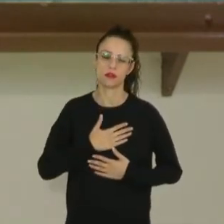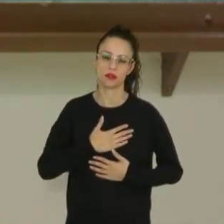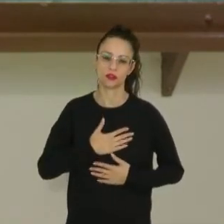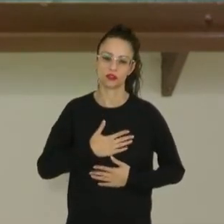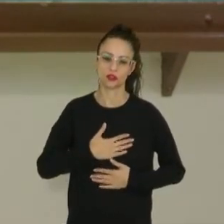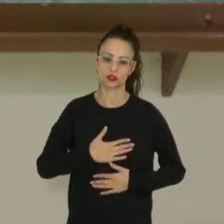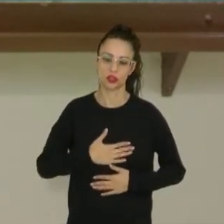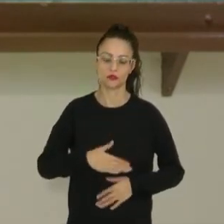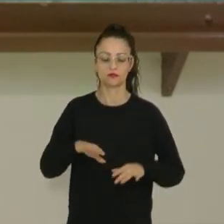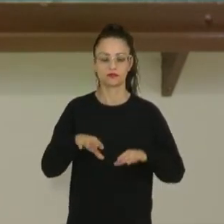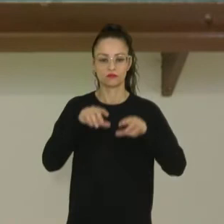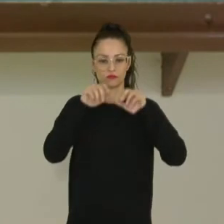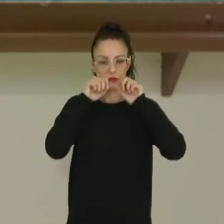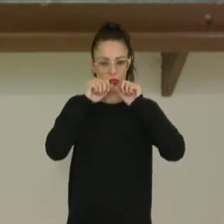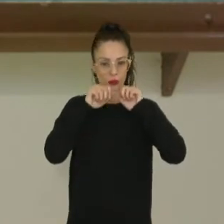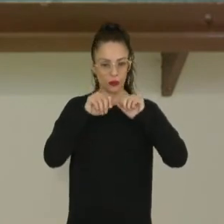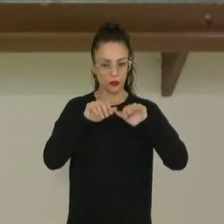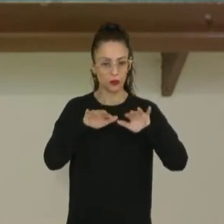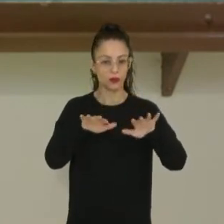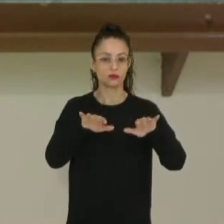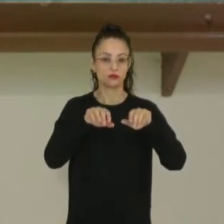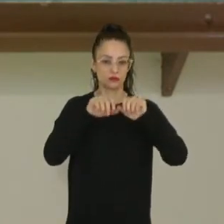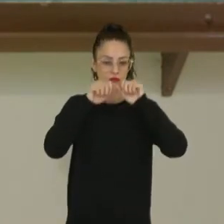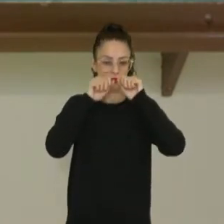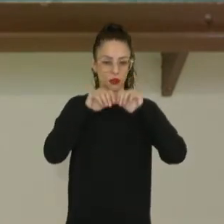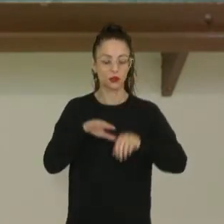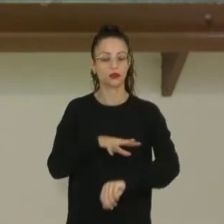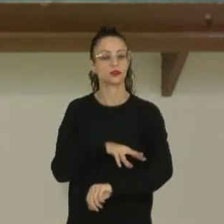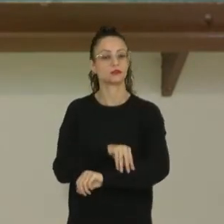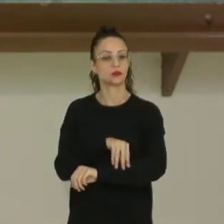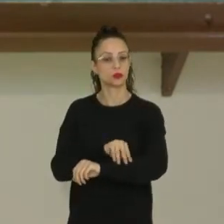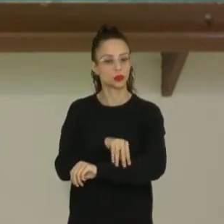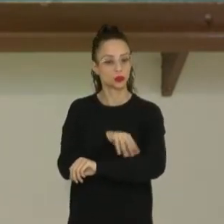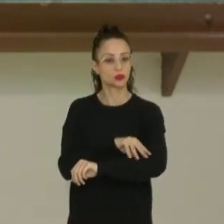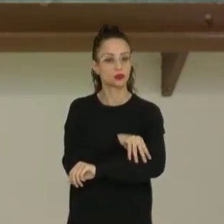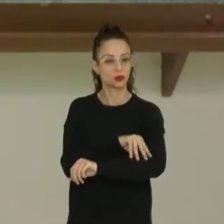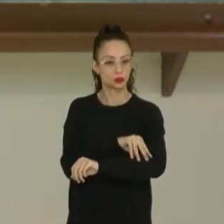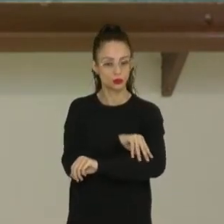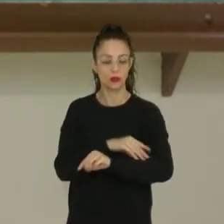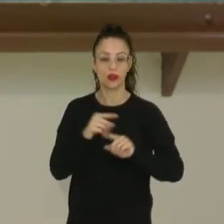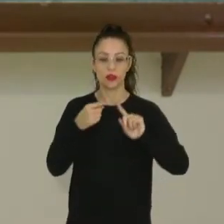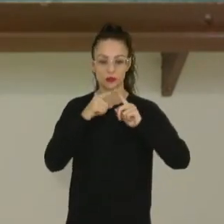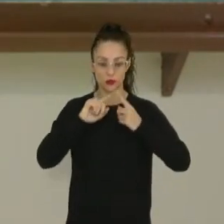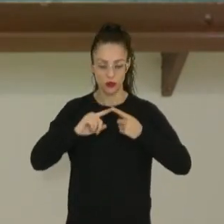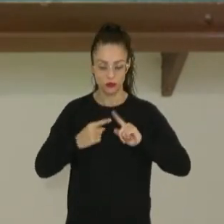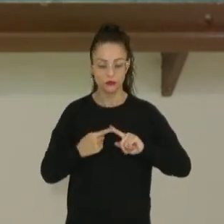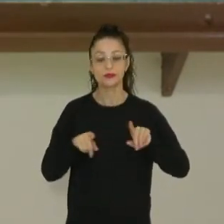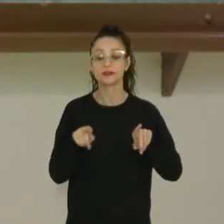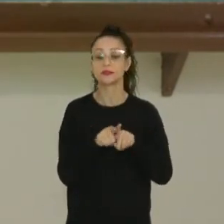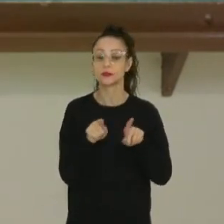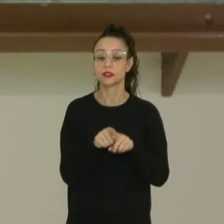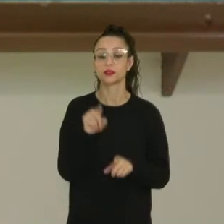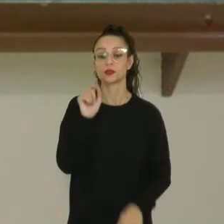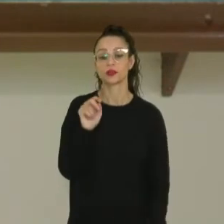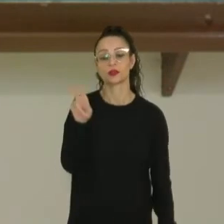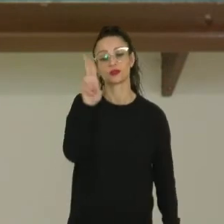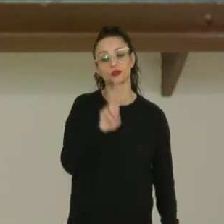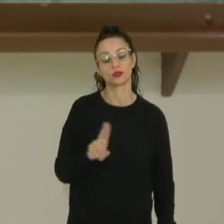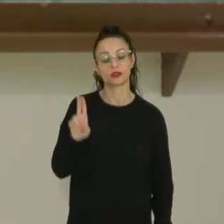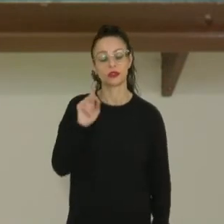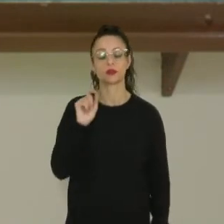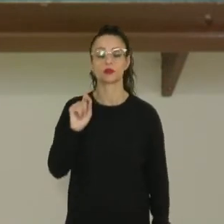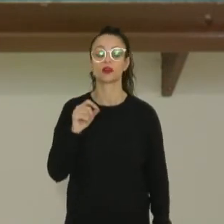na parte da respiração, também na parte da musculatura, quando eles estão associados. Então, é utilizado ali